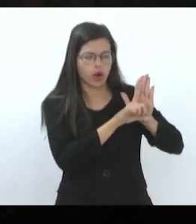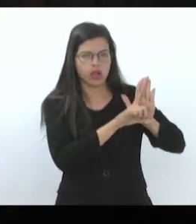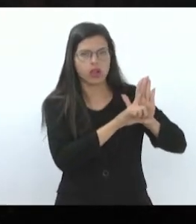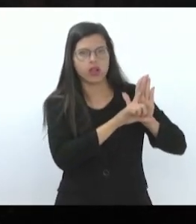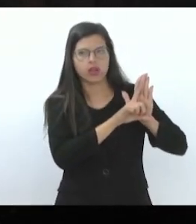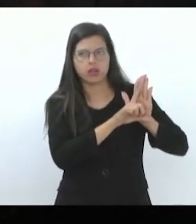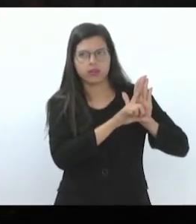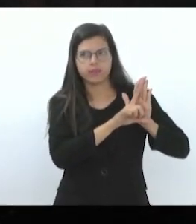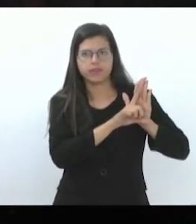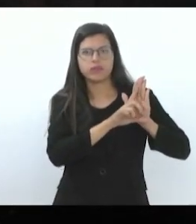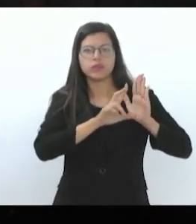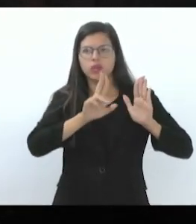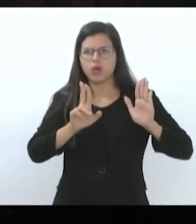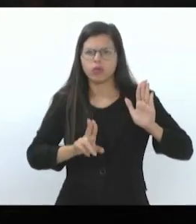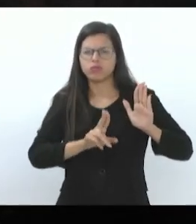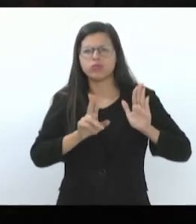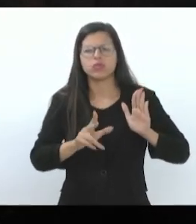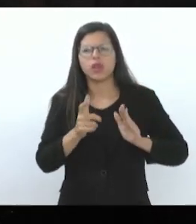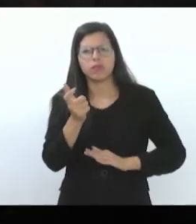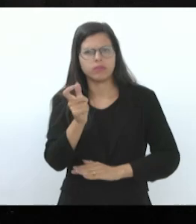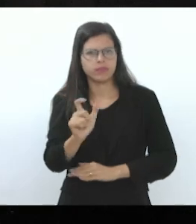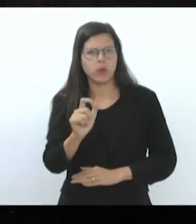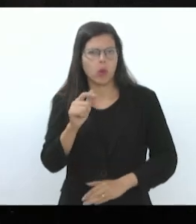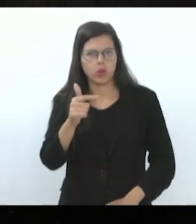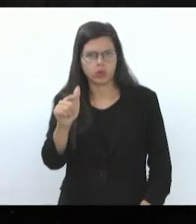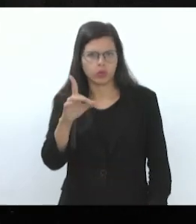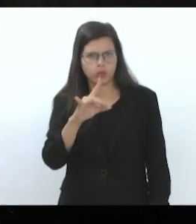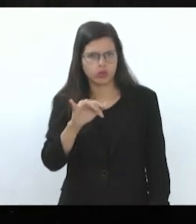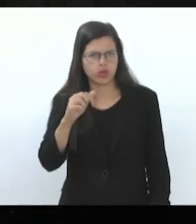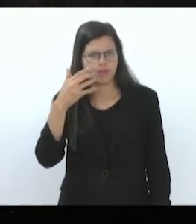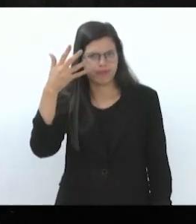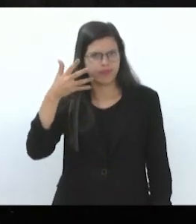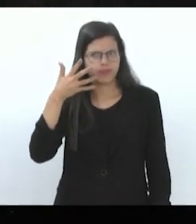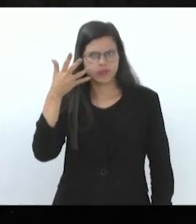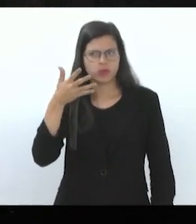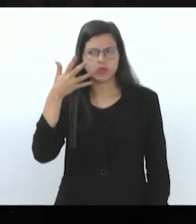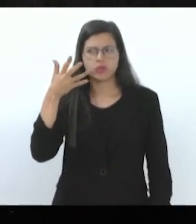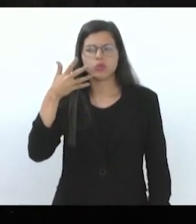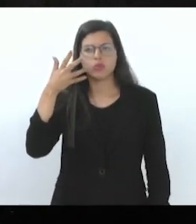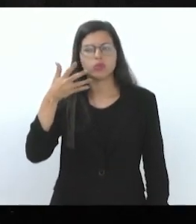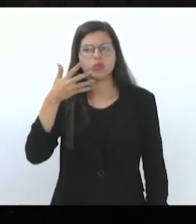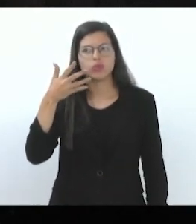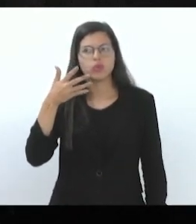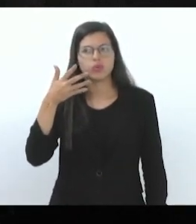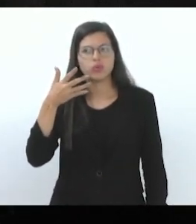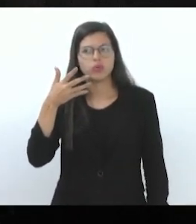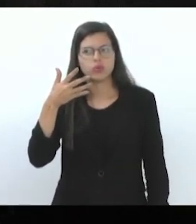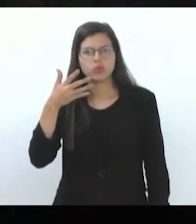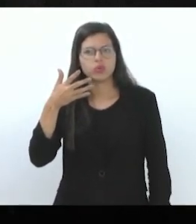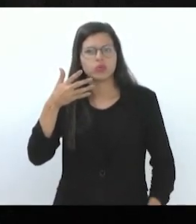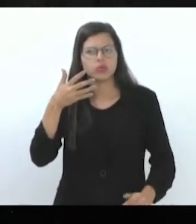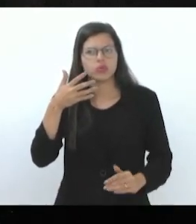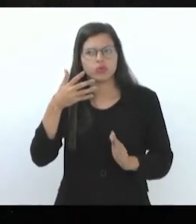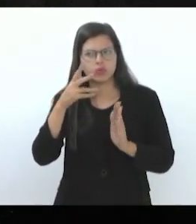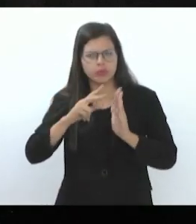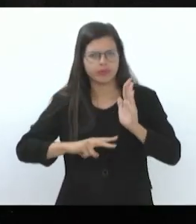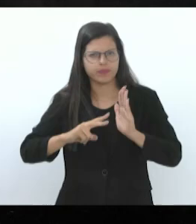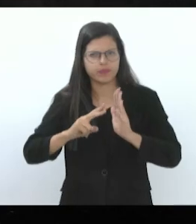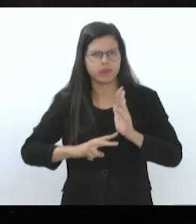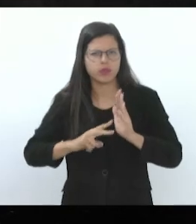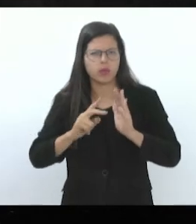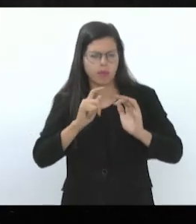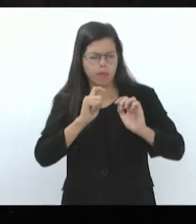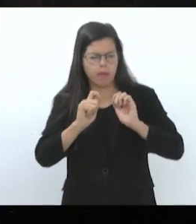E até usei esse termo outro dia, nesse discurso, que foi até usado um discurso ali com uma reportagem, uma matéria de